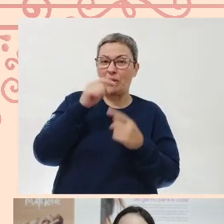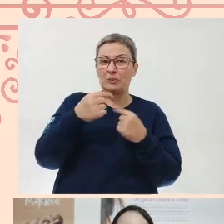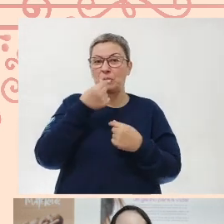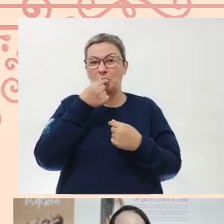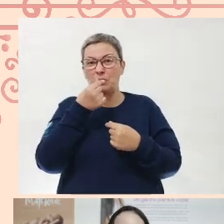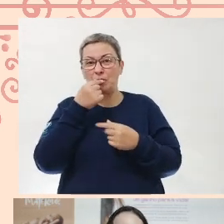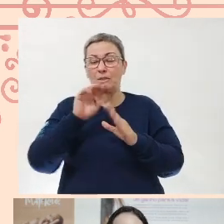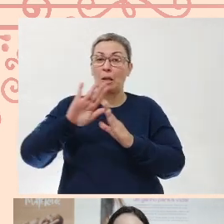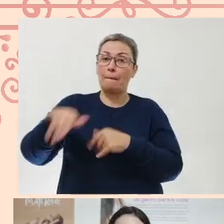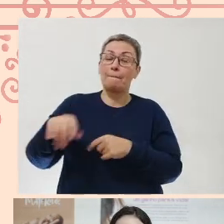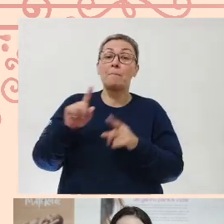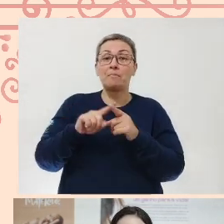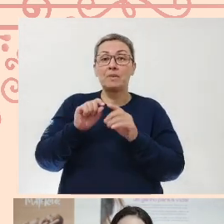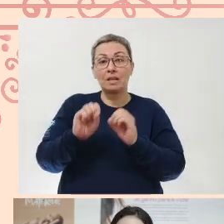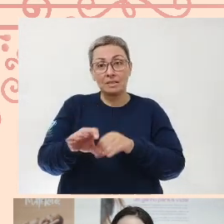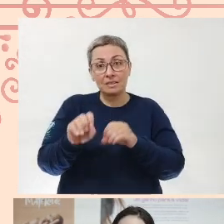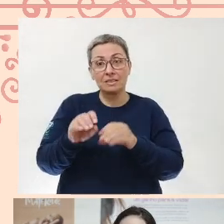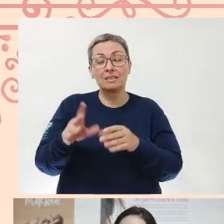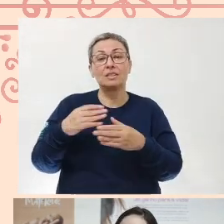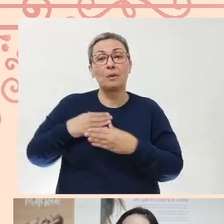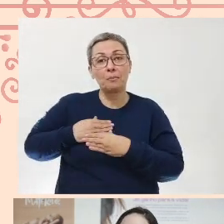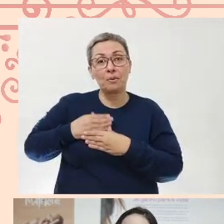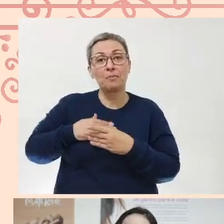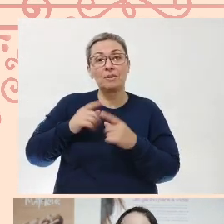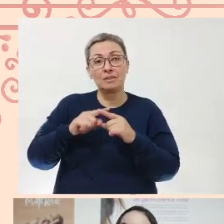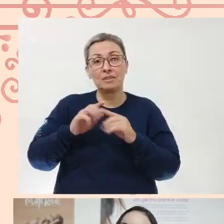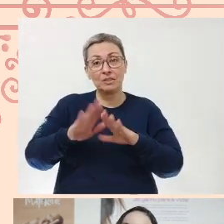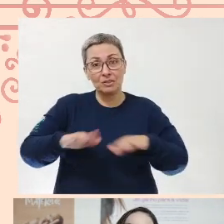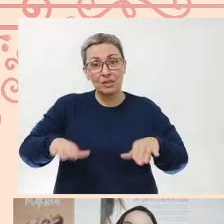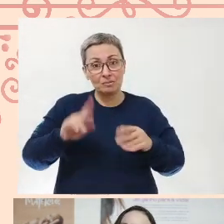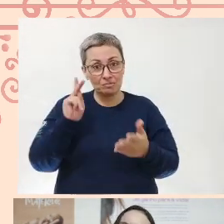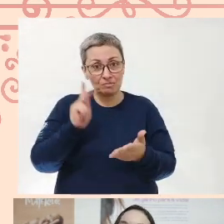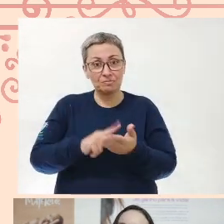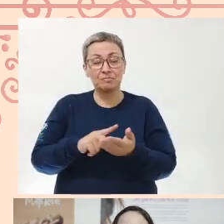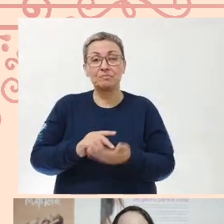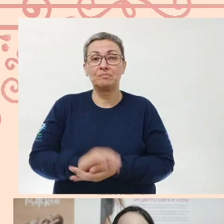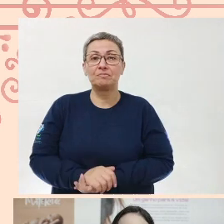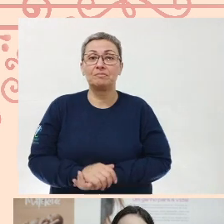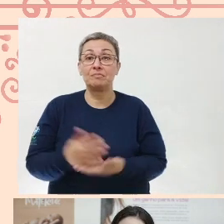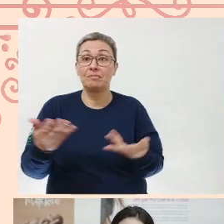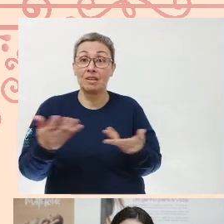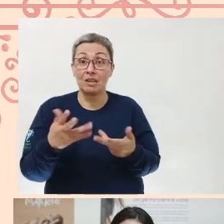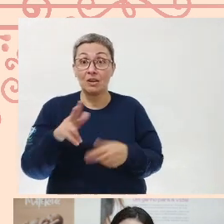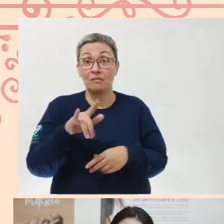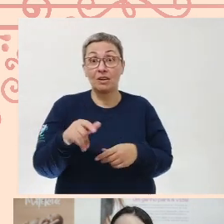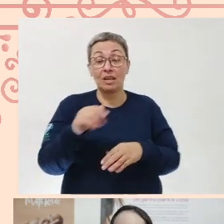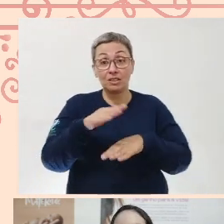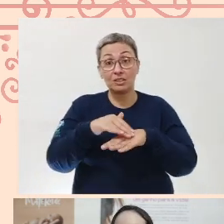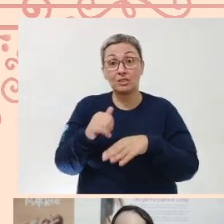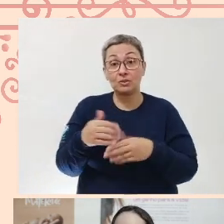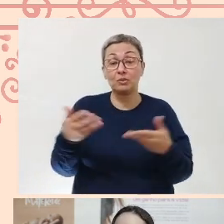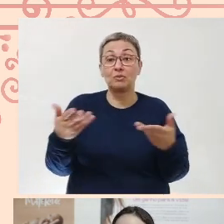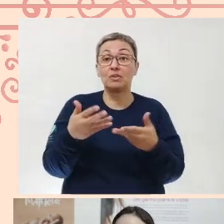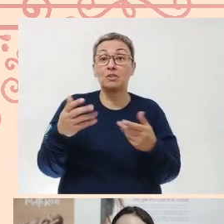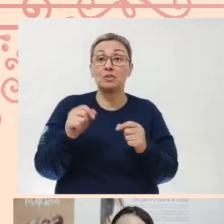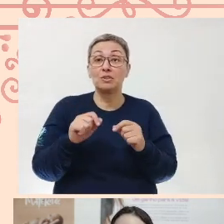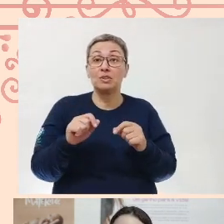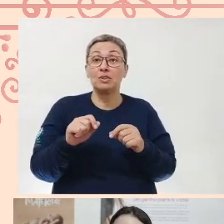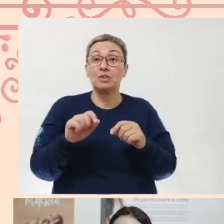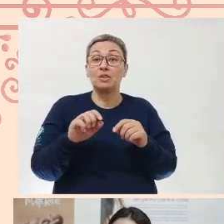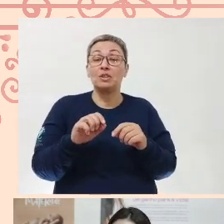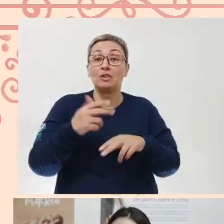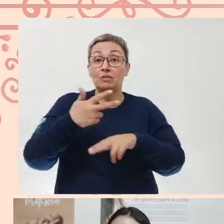mamadeiras de boneca de lado, essas chupetas de boneca de lado e ensina a criança como é a realidade mesmo. Agora a gente